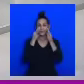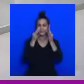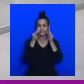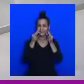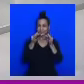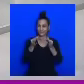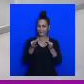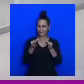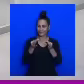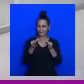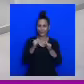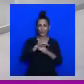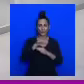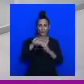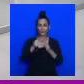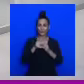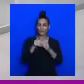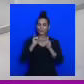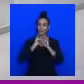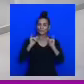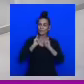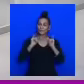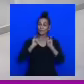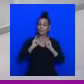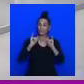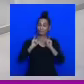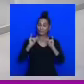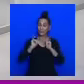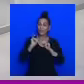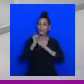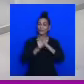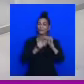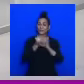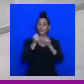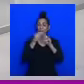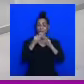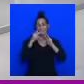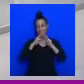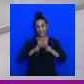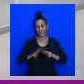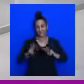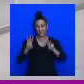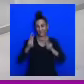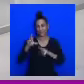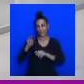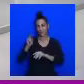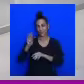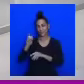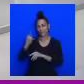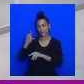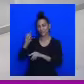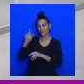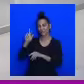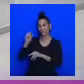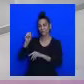atenta, fique atento. Todas as informações serão publicadas na página da Caixa, loterias.caixa.gov.br.